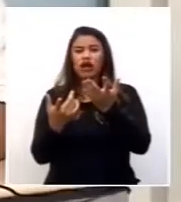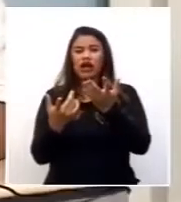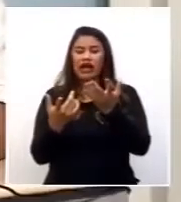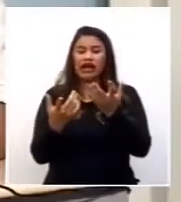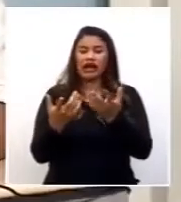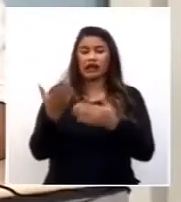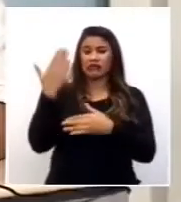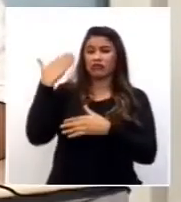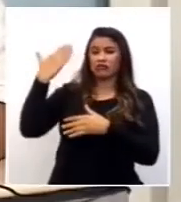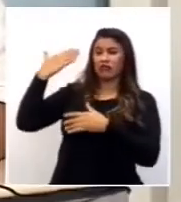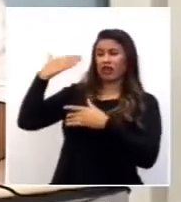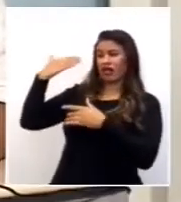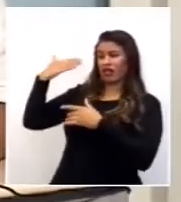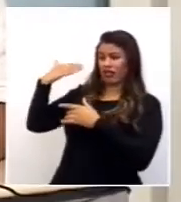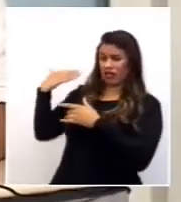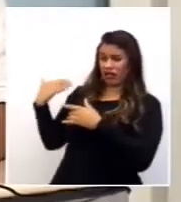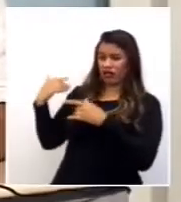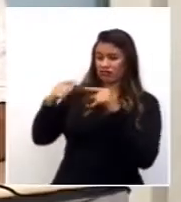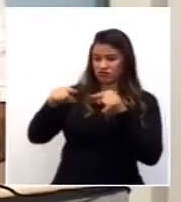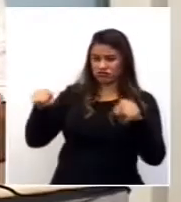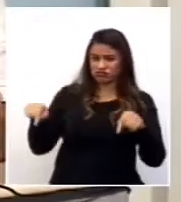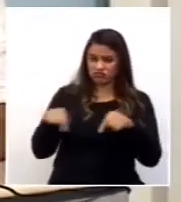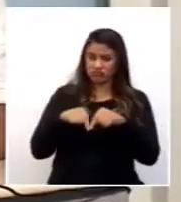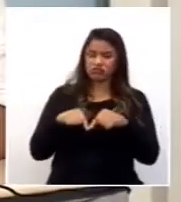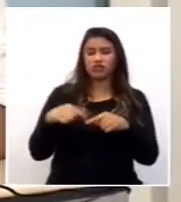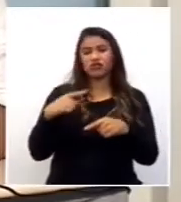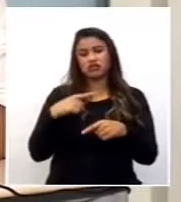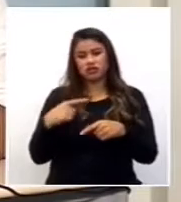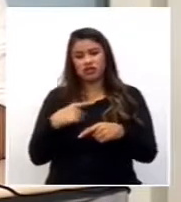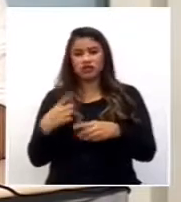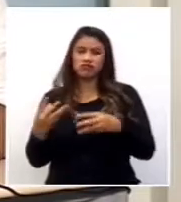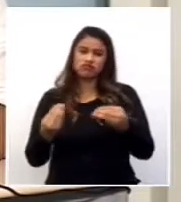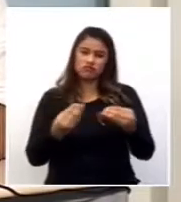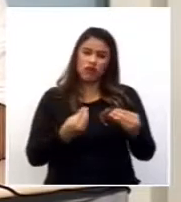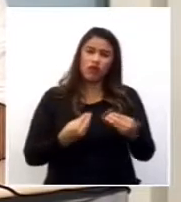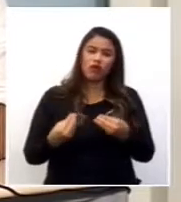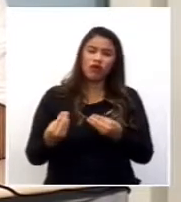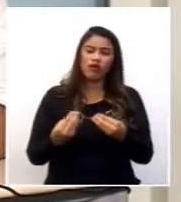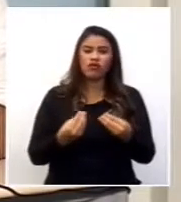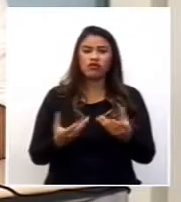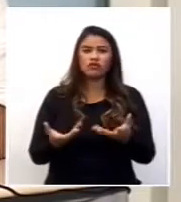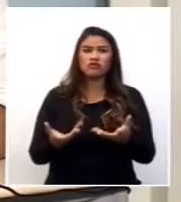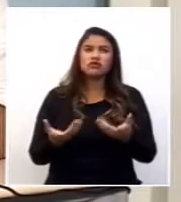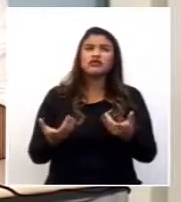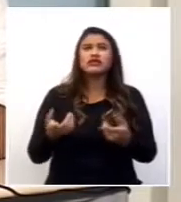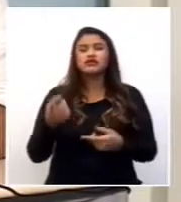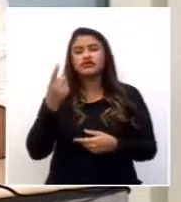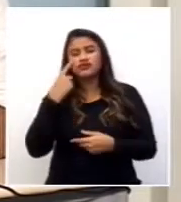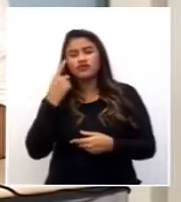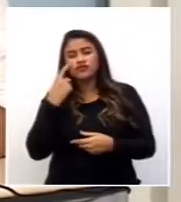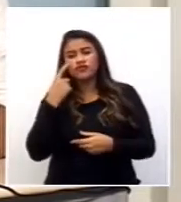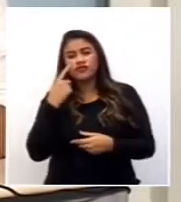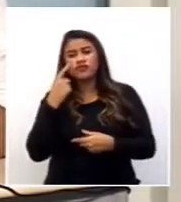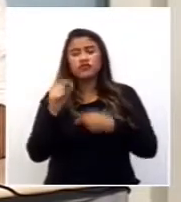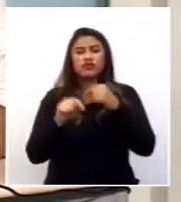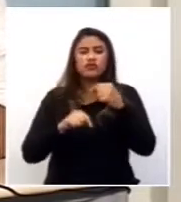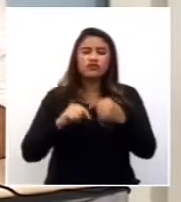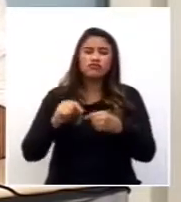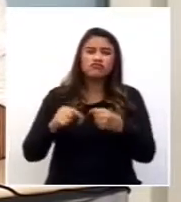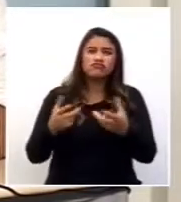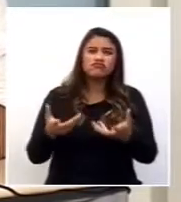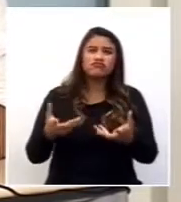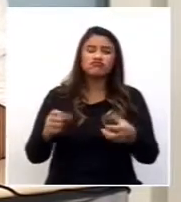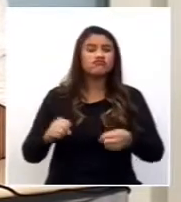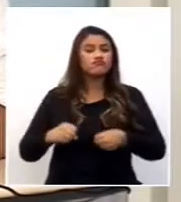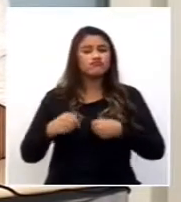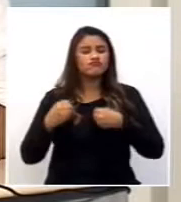só antigamente? Isso. Muitos espaços hoje em dia, de repente, ainda a gente vê esse tipo de